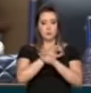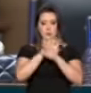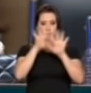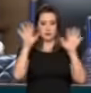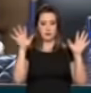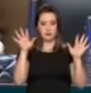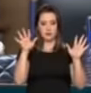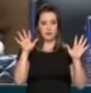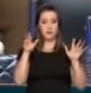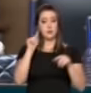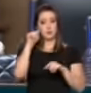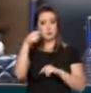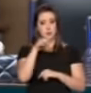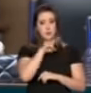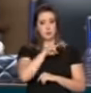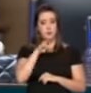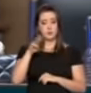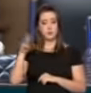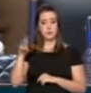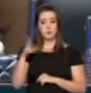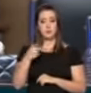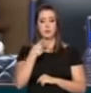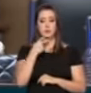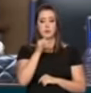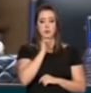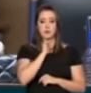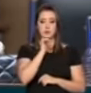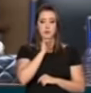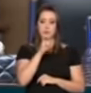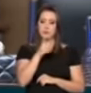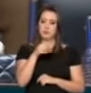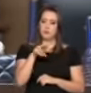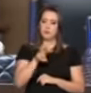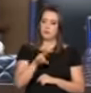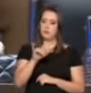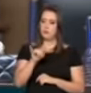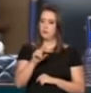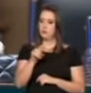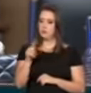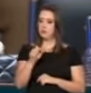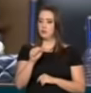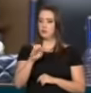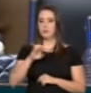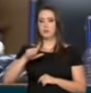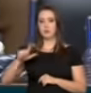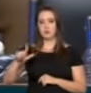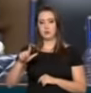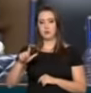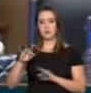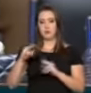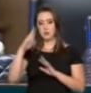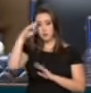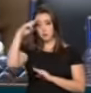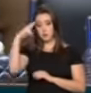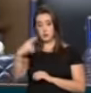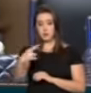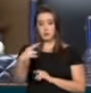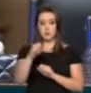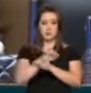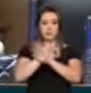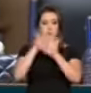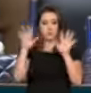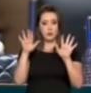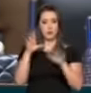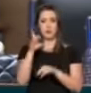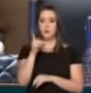será publicado no site. Por exemplo, aqui a doutora Isabela, o doutor Renato, com todo respeito, só para deixar claro